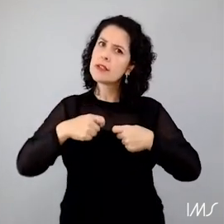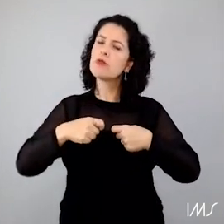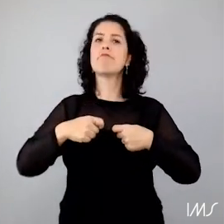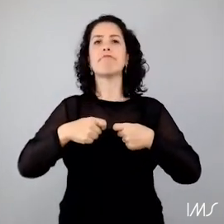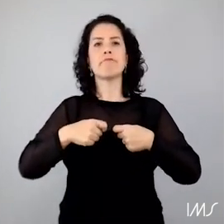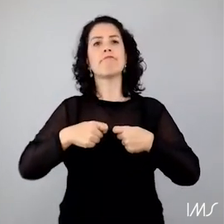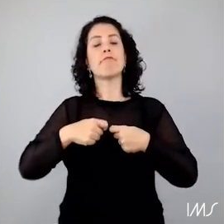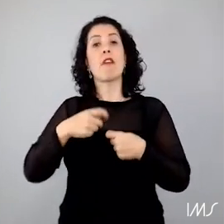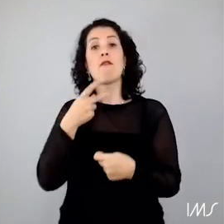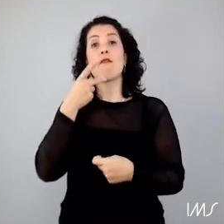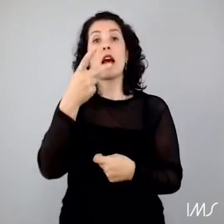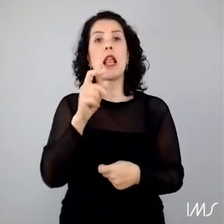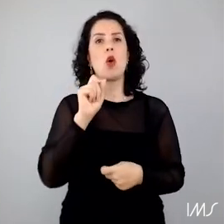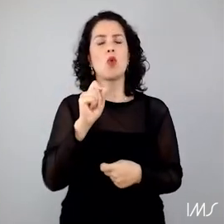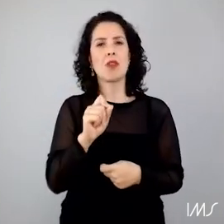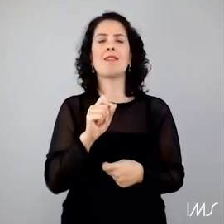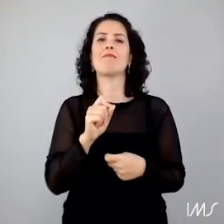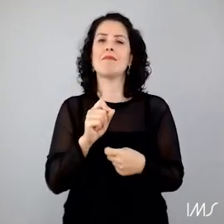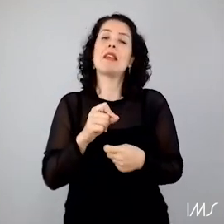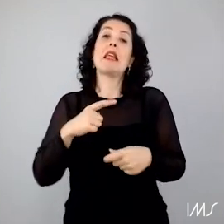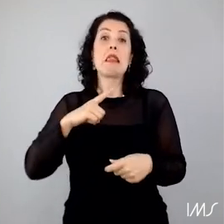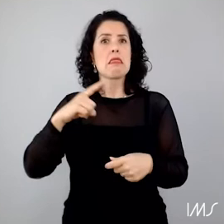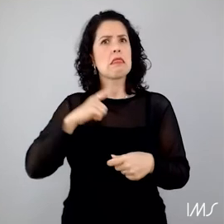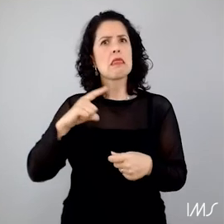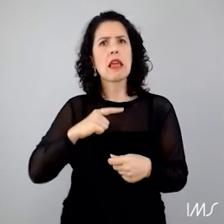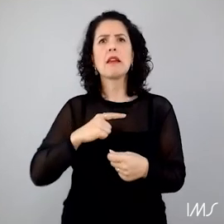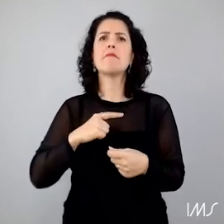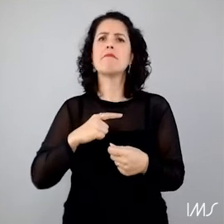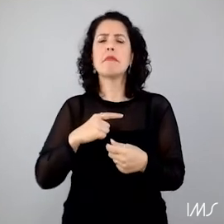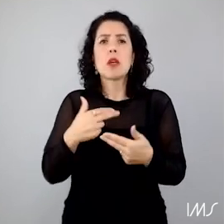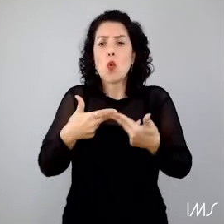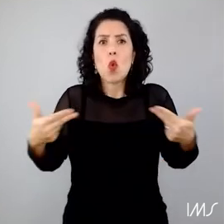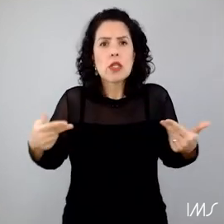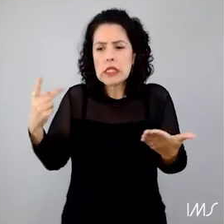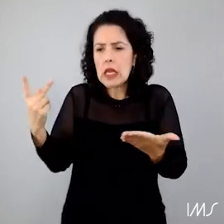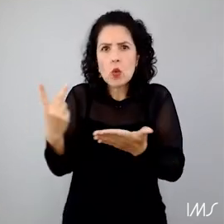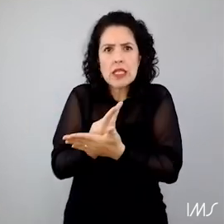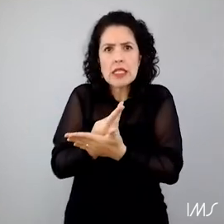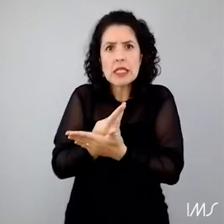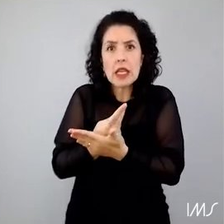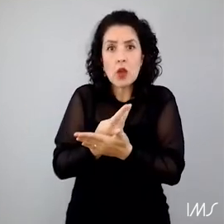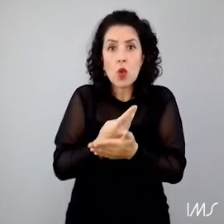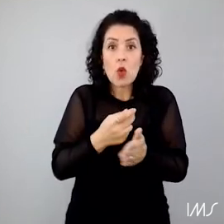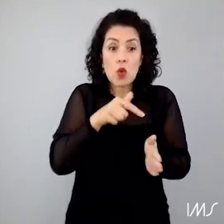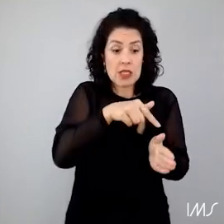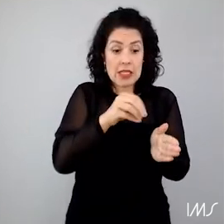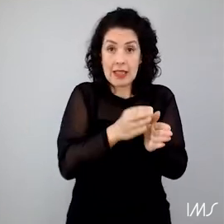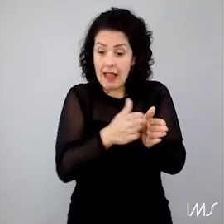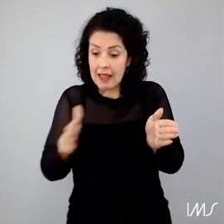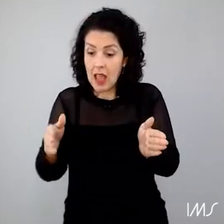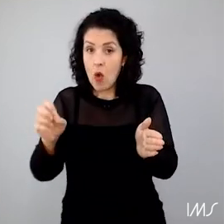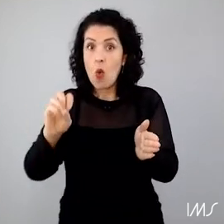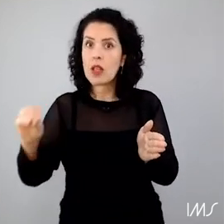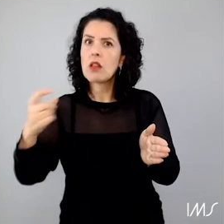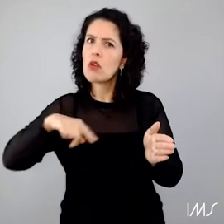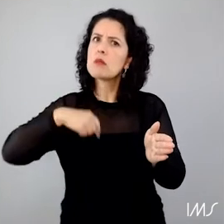mencionar alguns dos principais fatores que tiveram lugar naqueles anos, repito, para